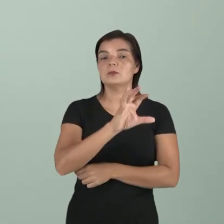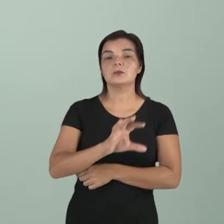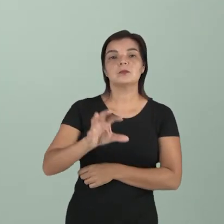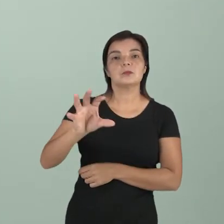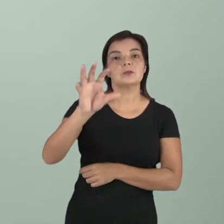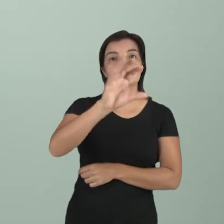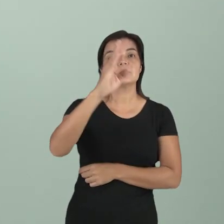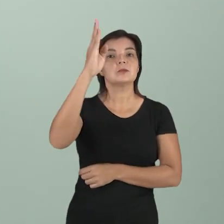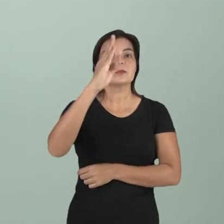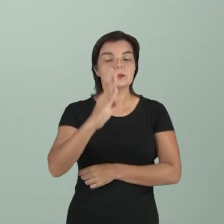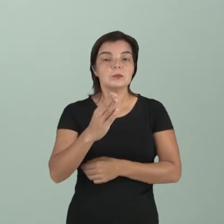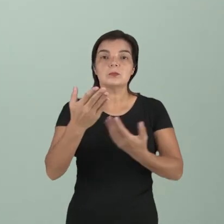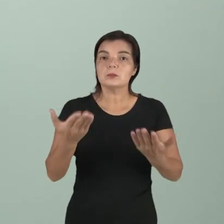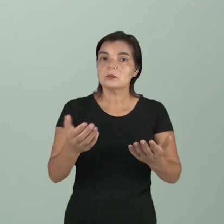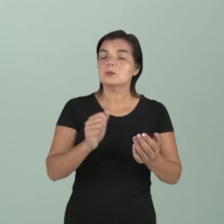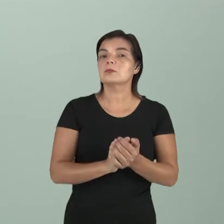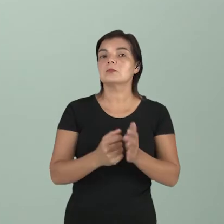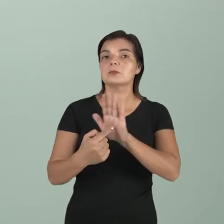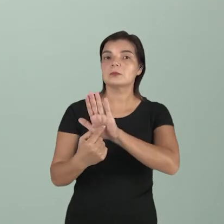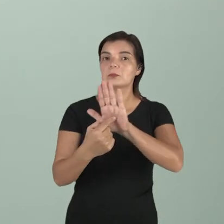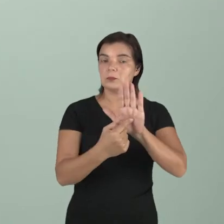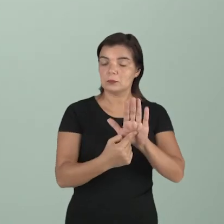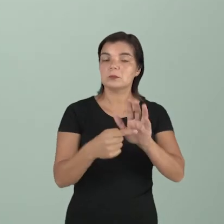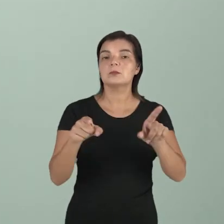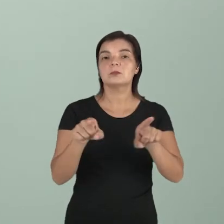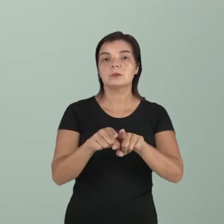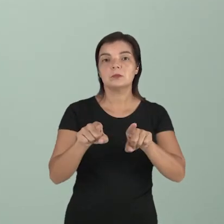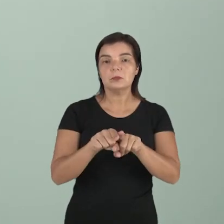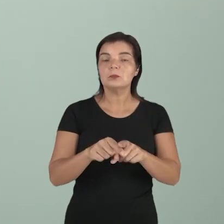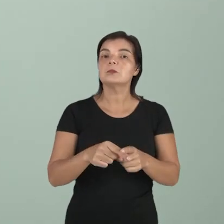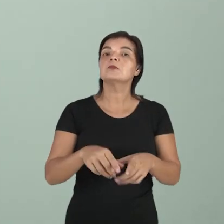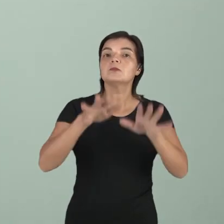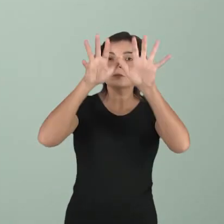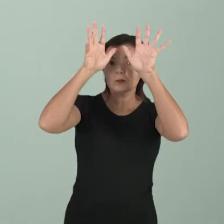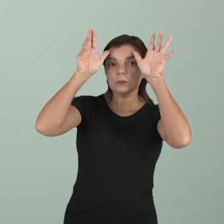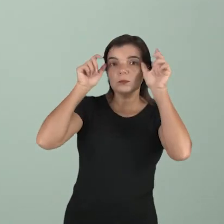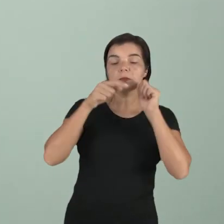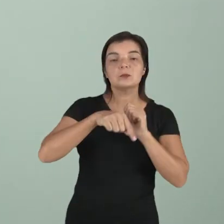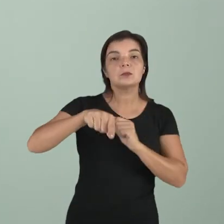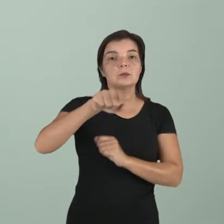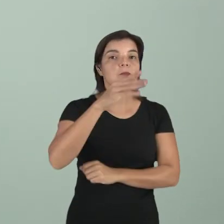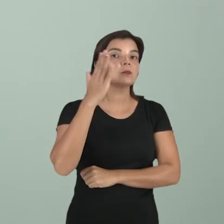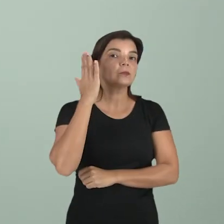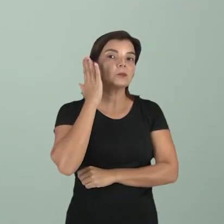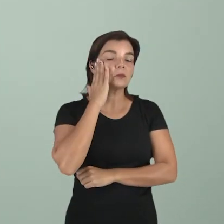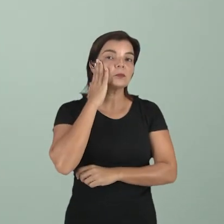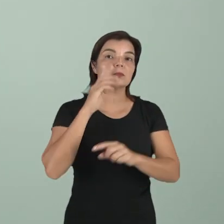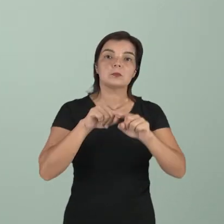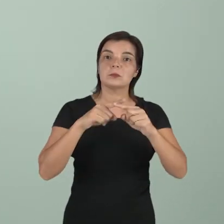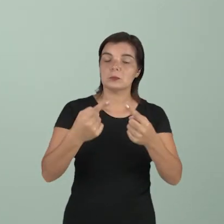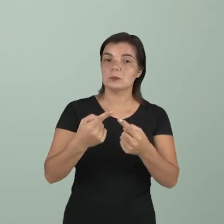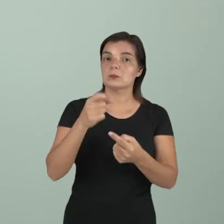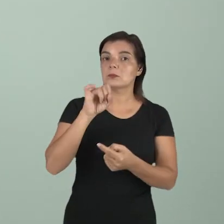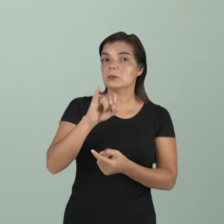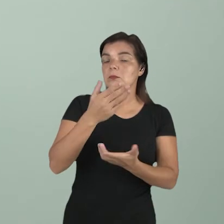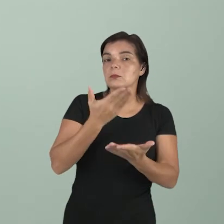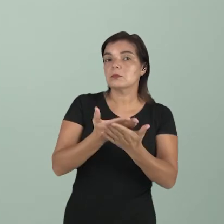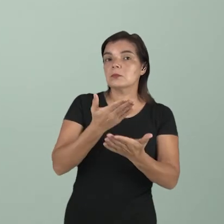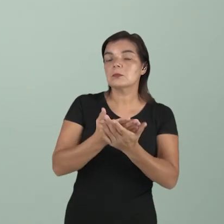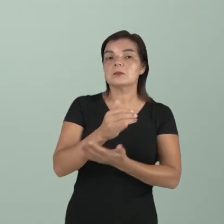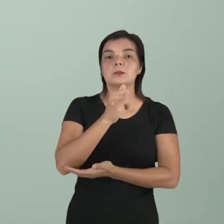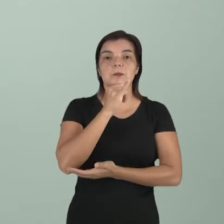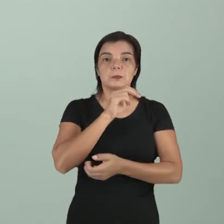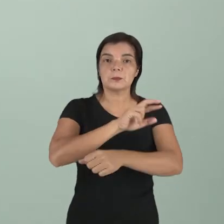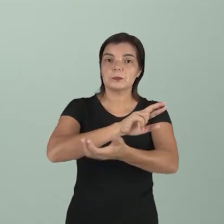a maneira como as pessoas falam, a maneira como as pessoas pensam, a sua religião. Então, essa diversidade, como eu já